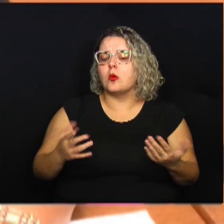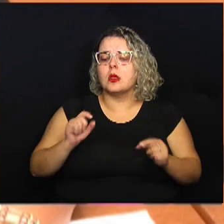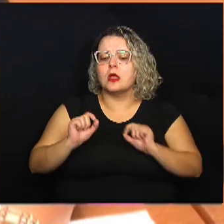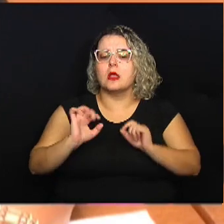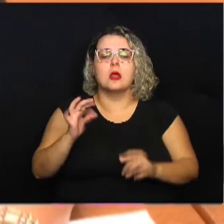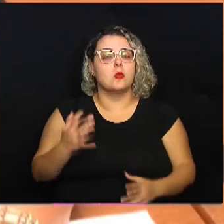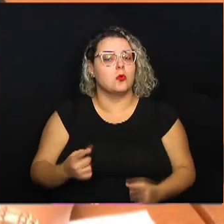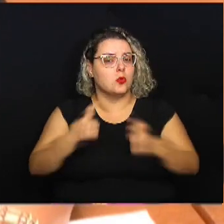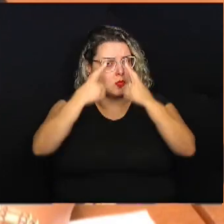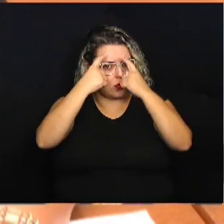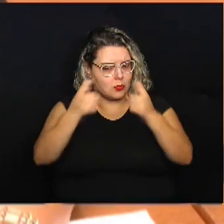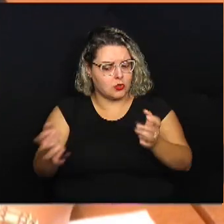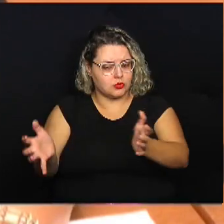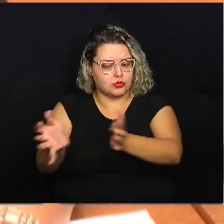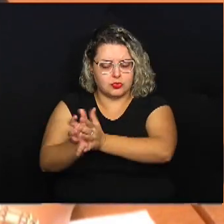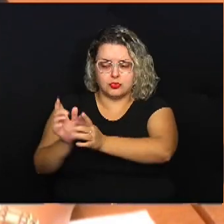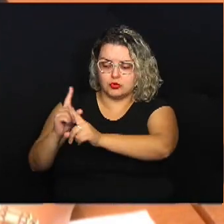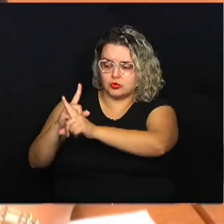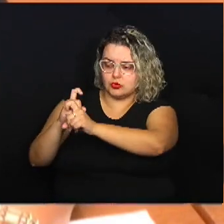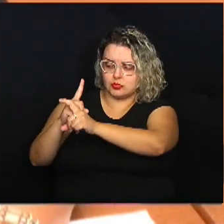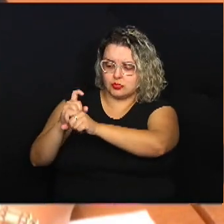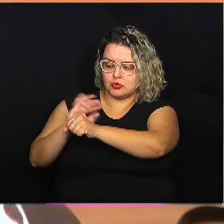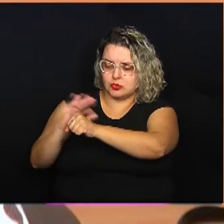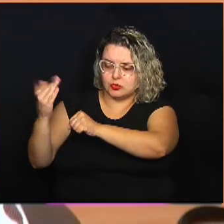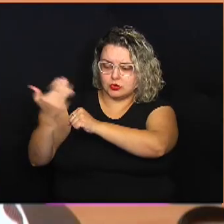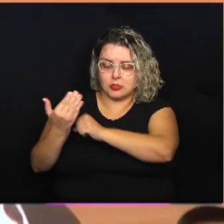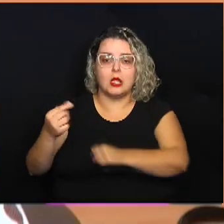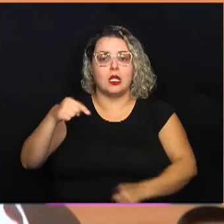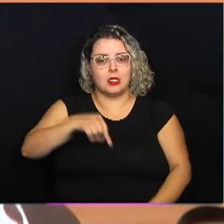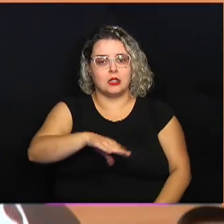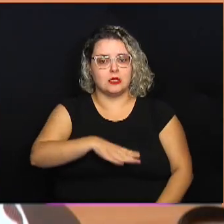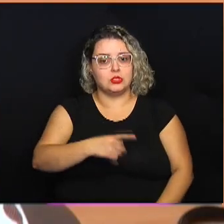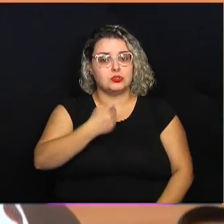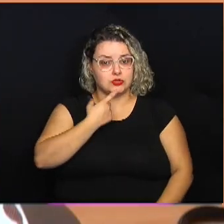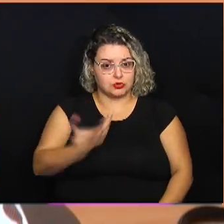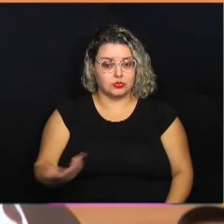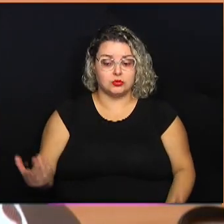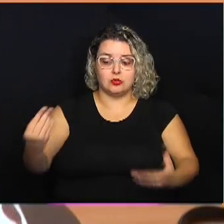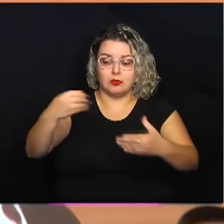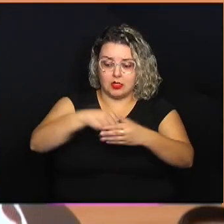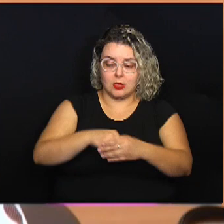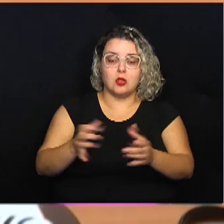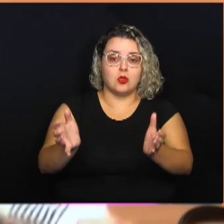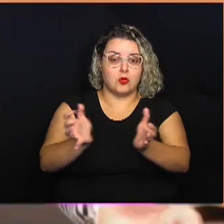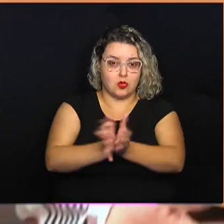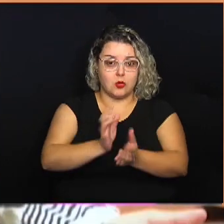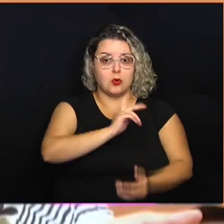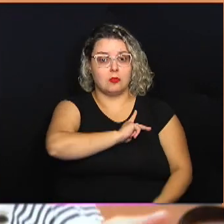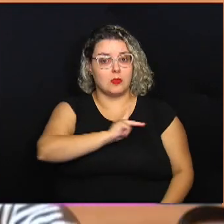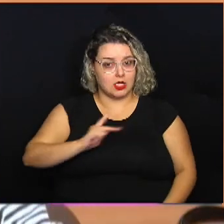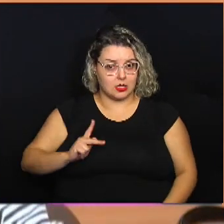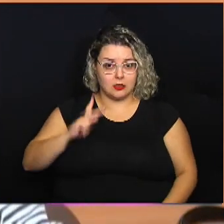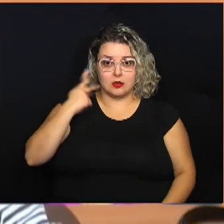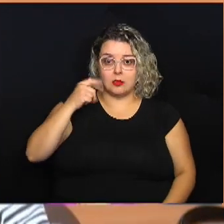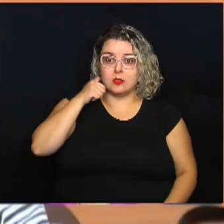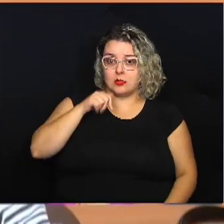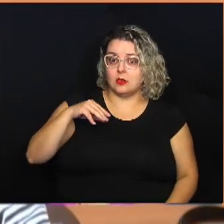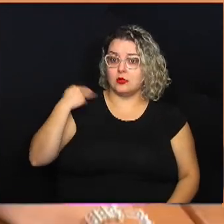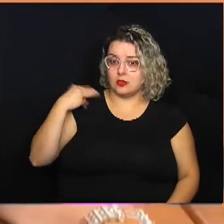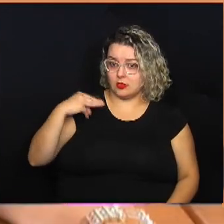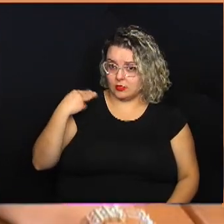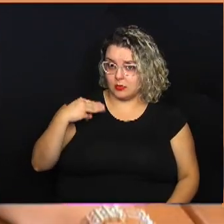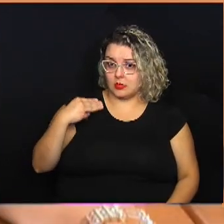violentas de grupos neonazistas e fascistas em Campinas. Integram a comissão como presidente a vereadora Mariana